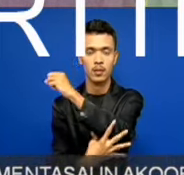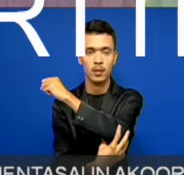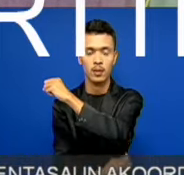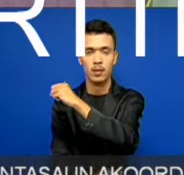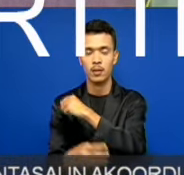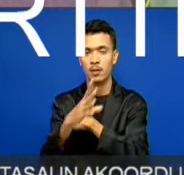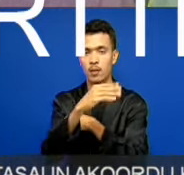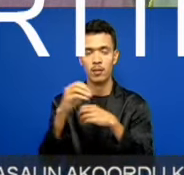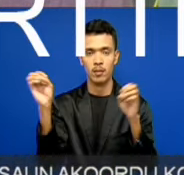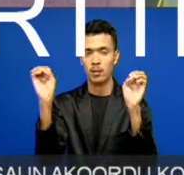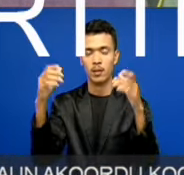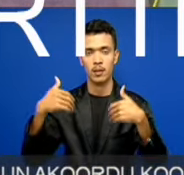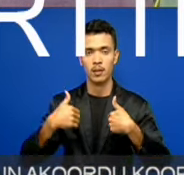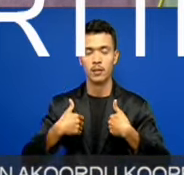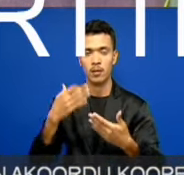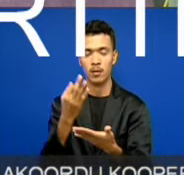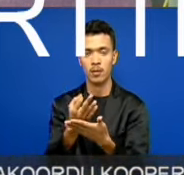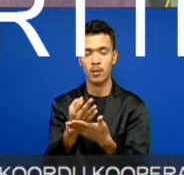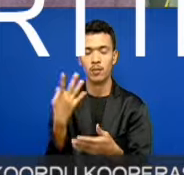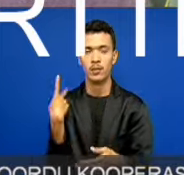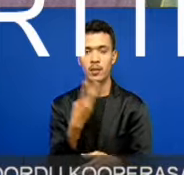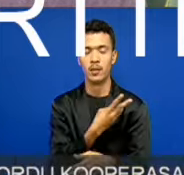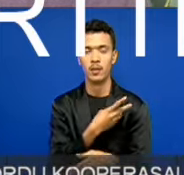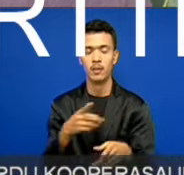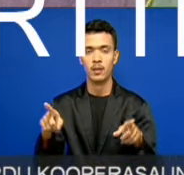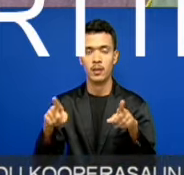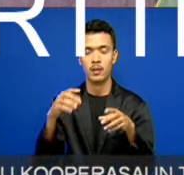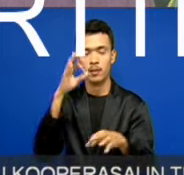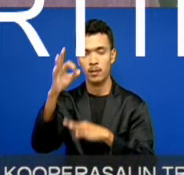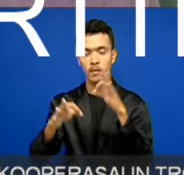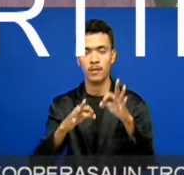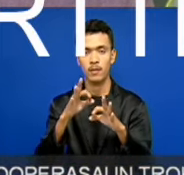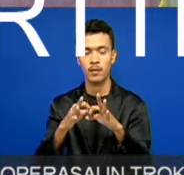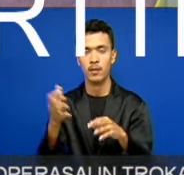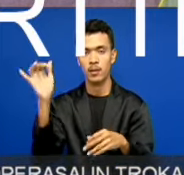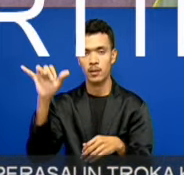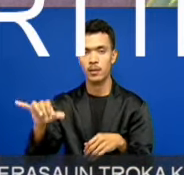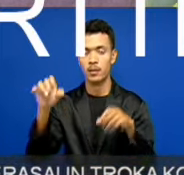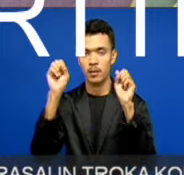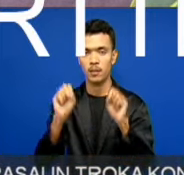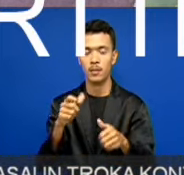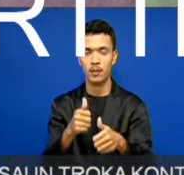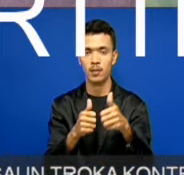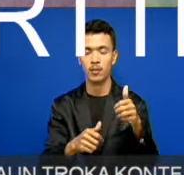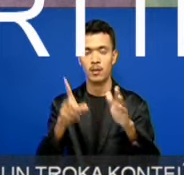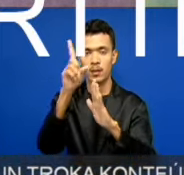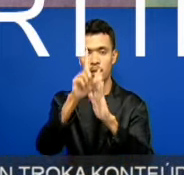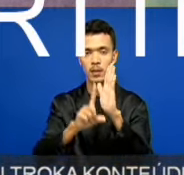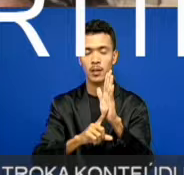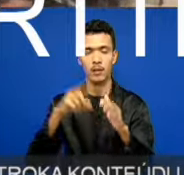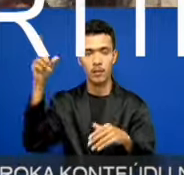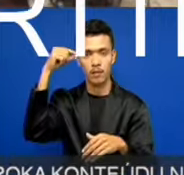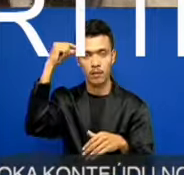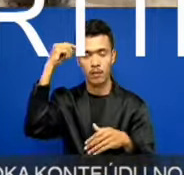neve lá em Jacobi, neve. A minha essa esperança de ir, via Catax, Sira, Verhartuir, lei, neve, a governo tá